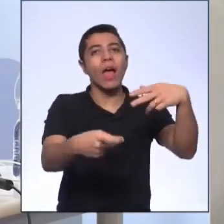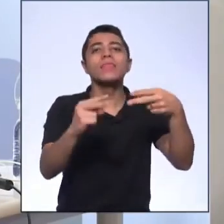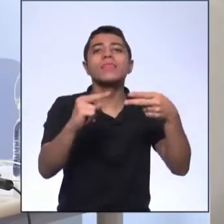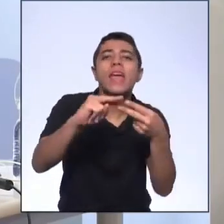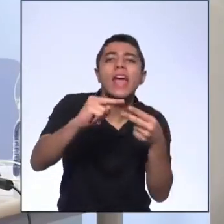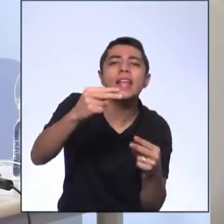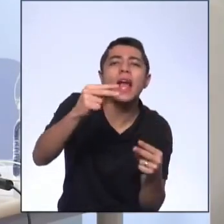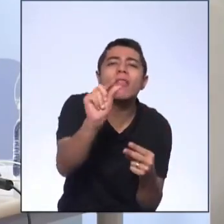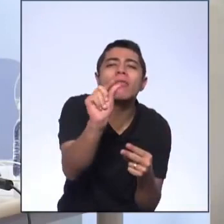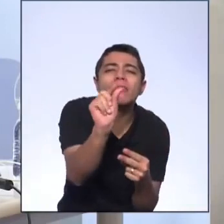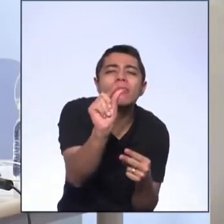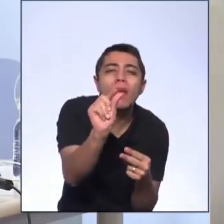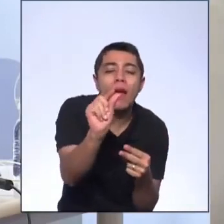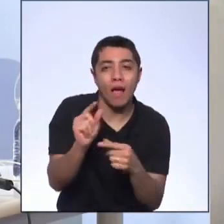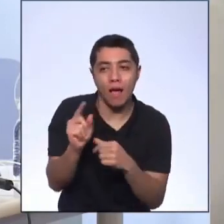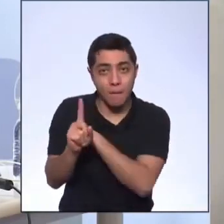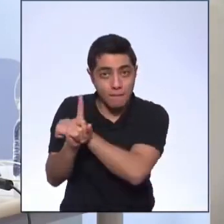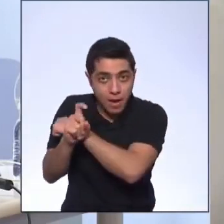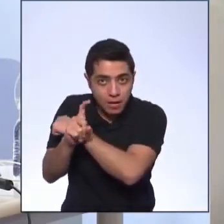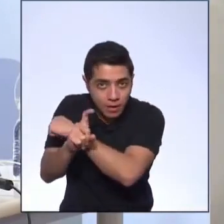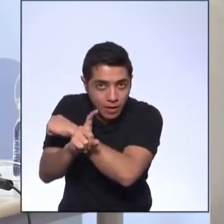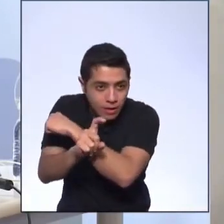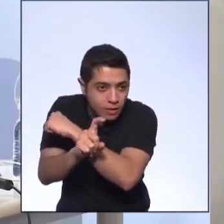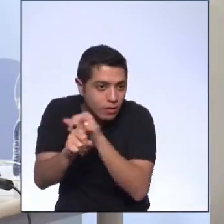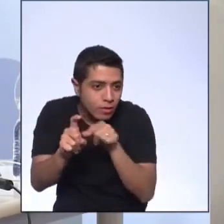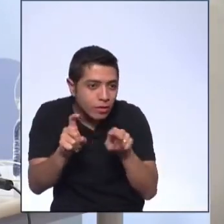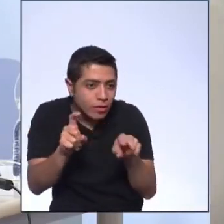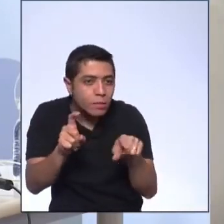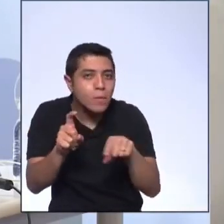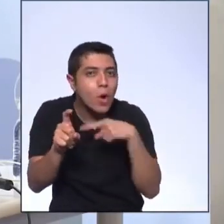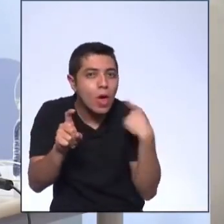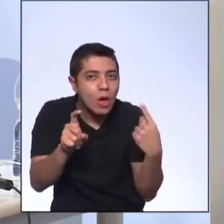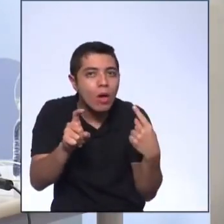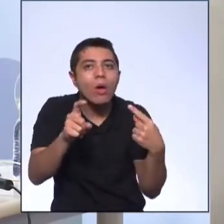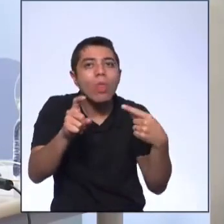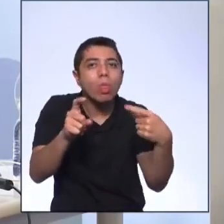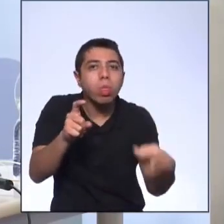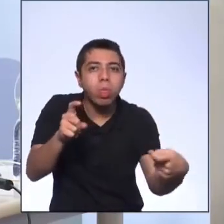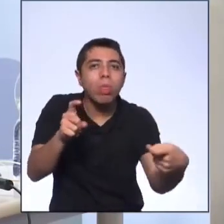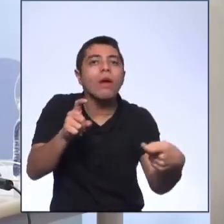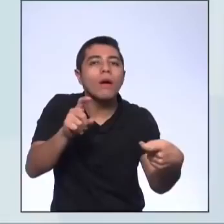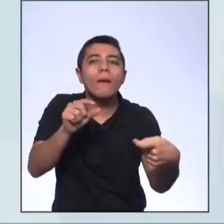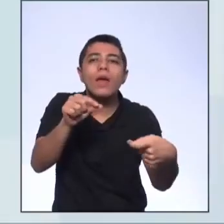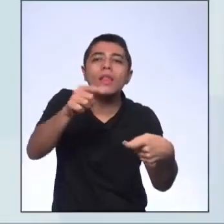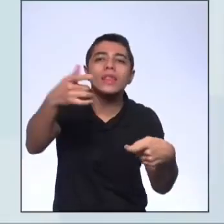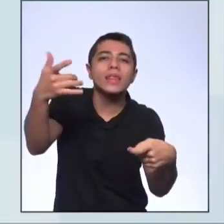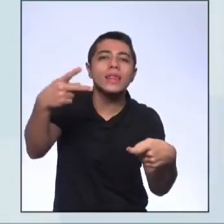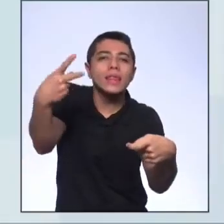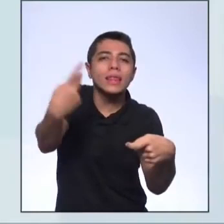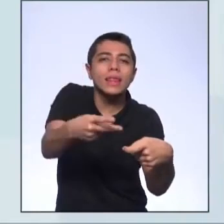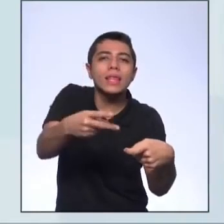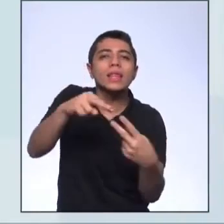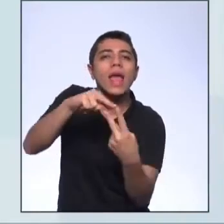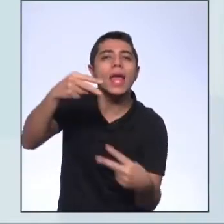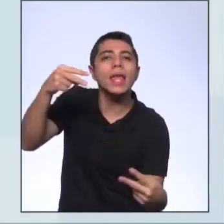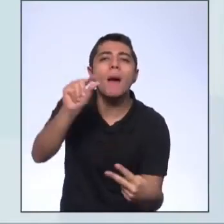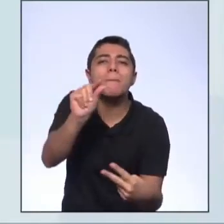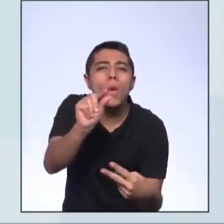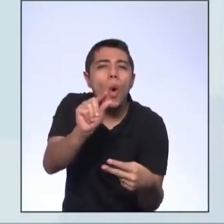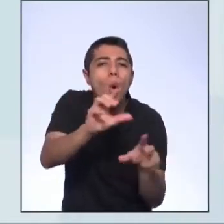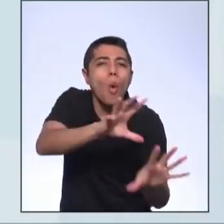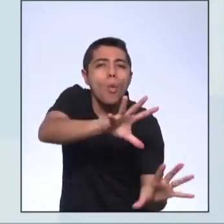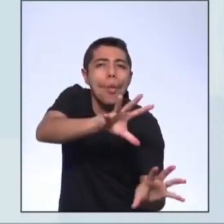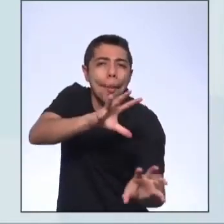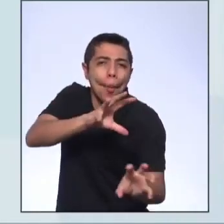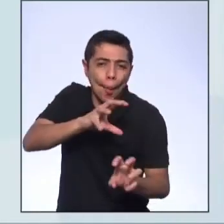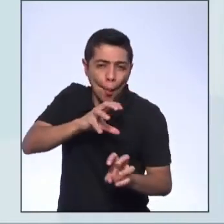aí a bactéria vai lá e incorpora. Tá? Então, isso aí a gente tem o processo de transformação, vai incorporar esse fragmento